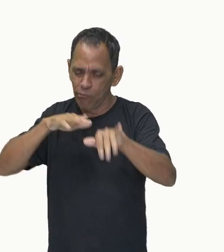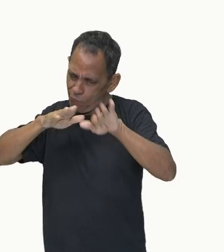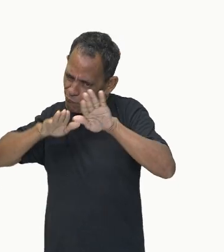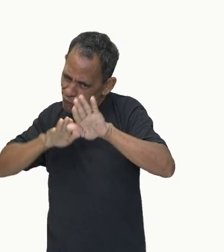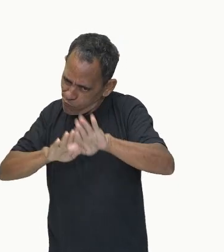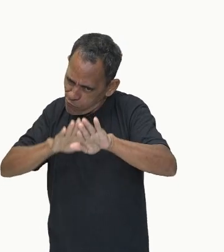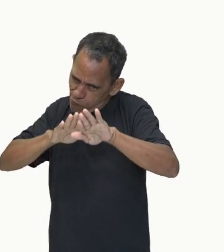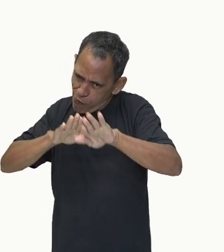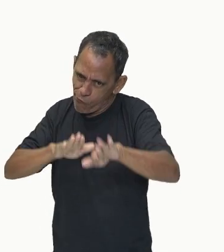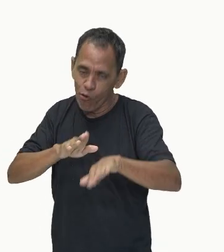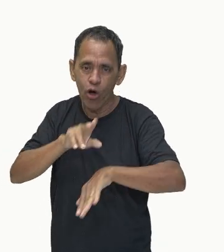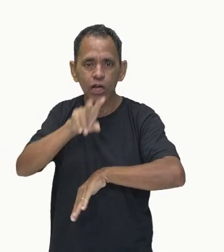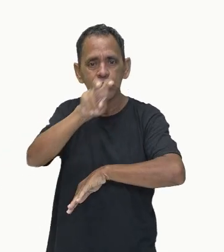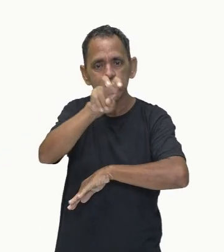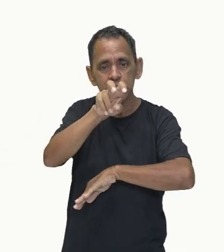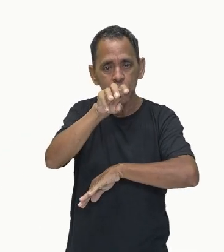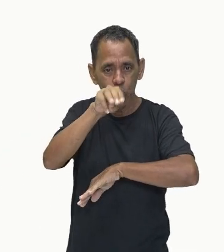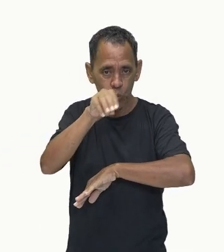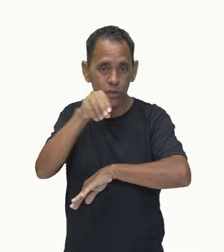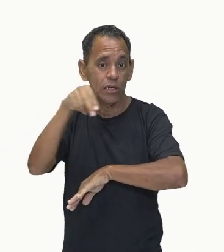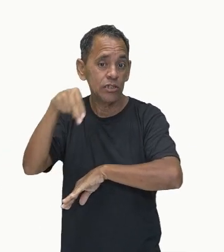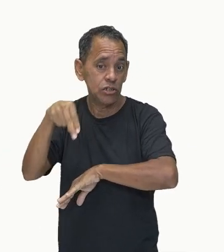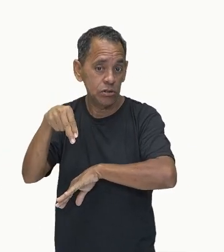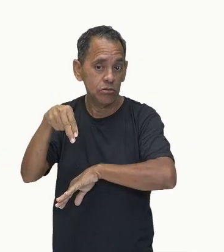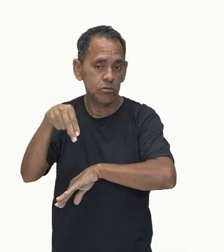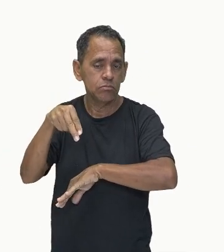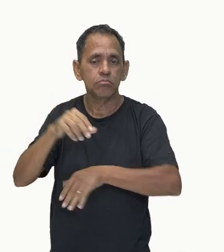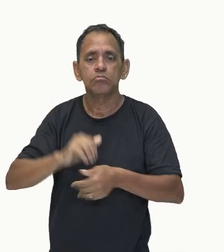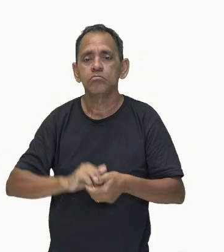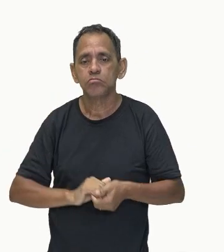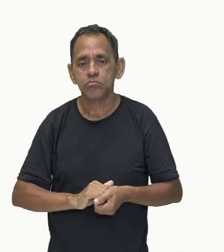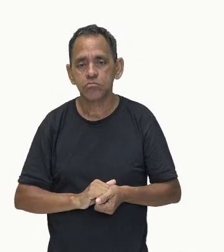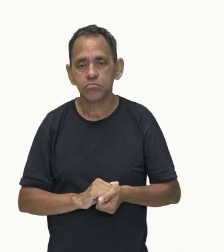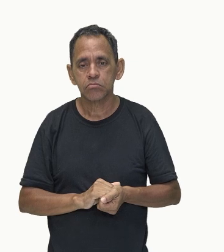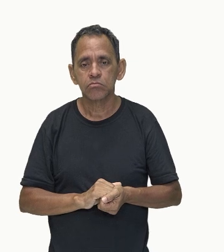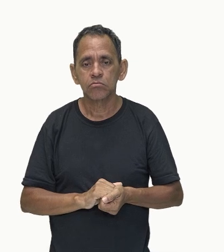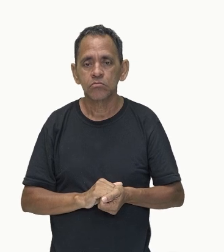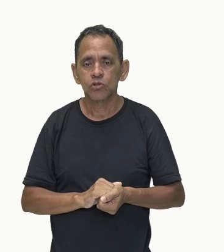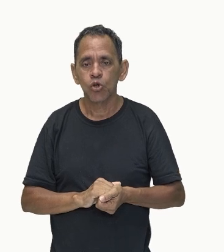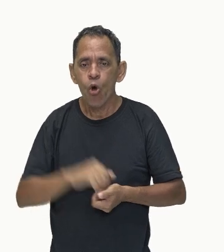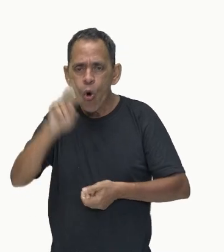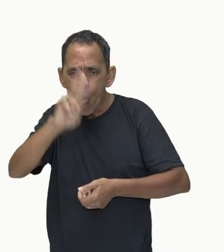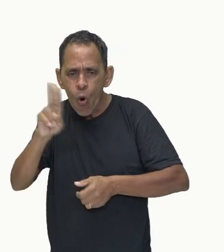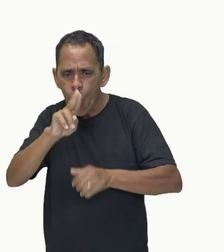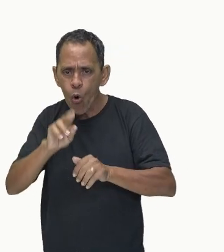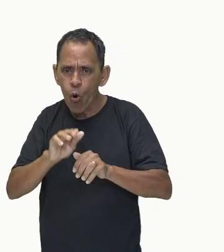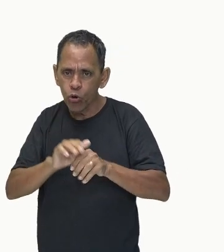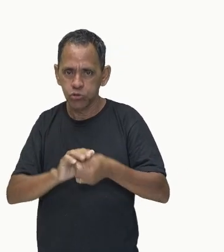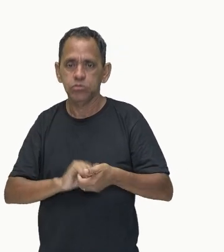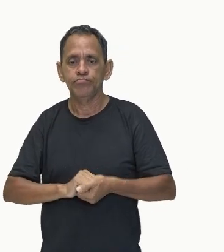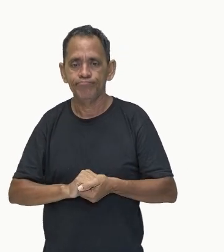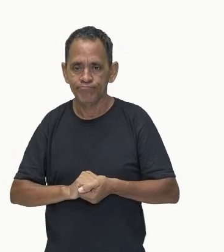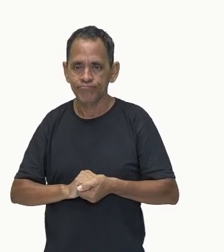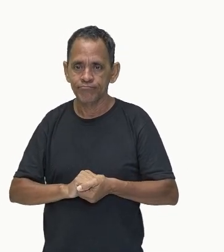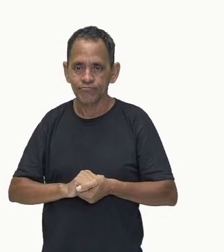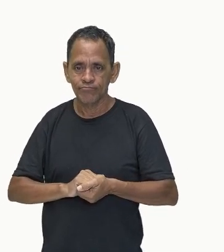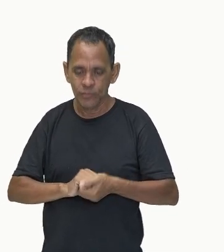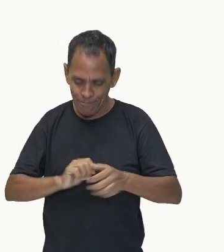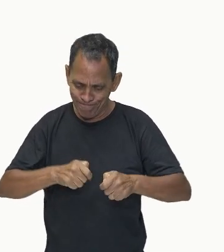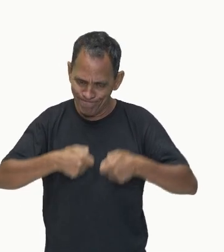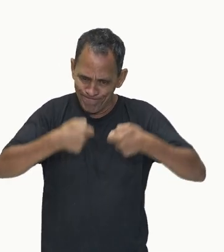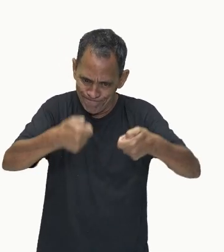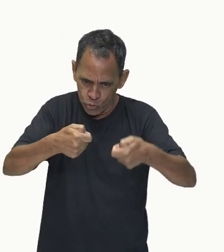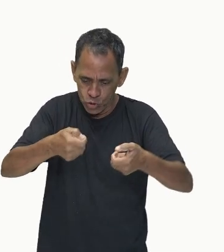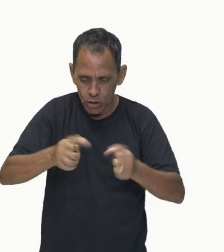porque aqui eu tenho a intensidade da força com que o carrinho é empurrado, 50